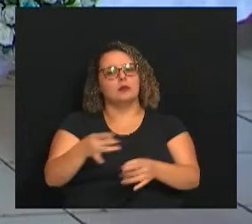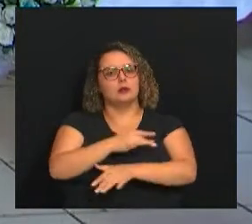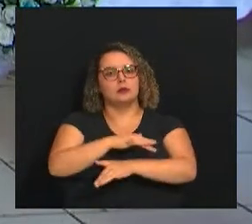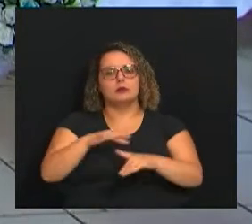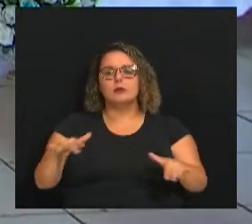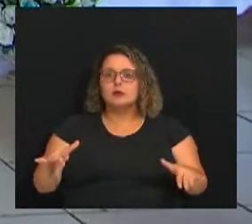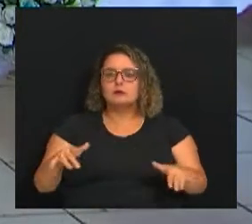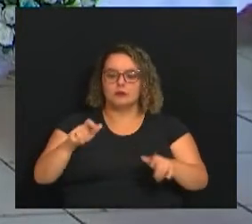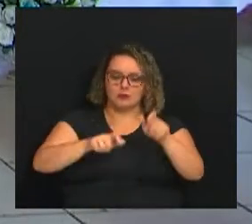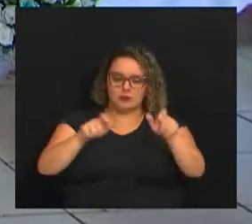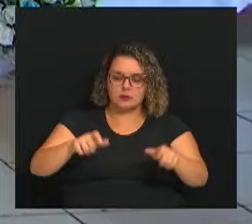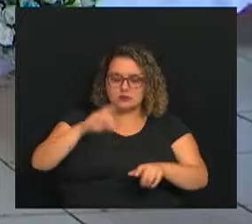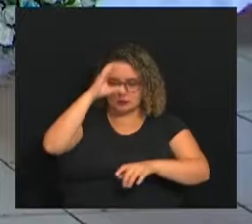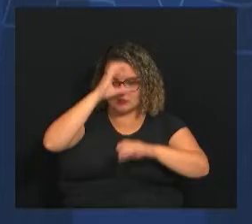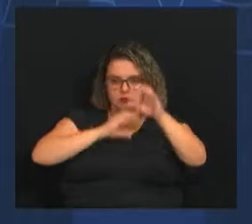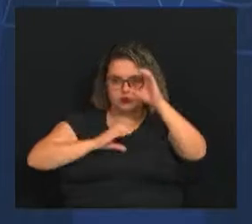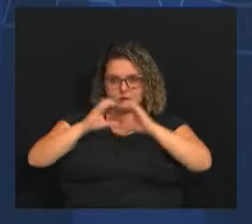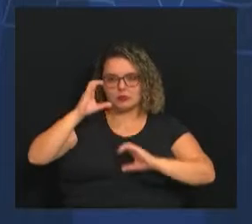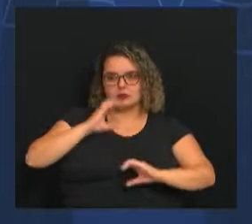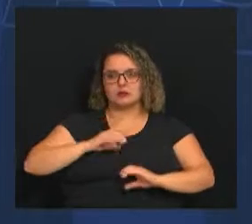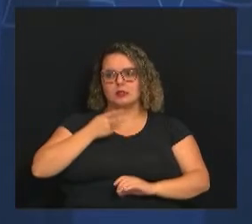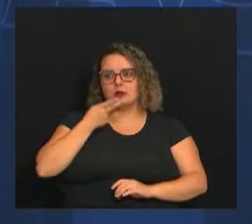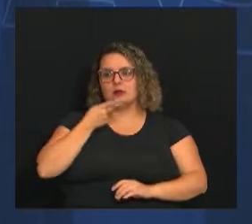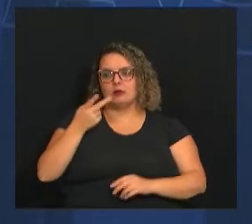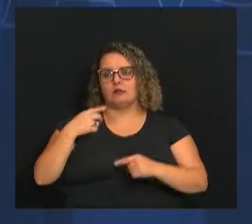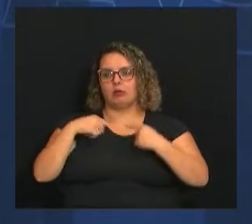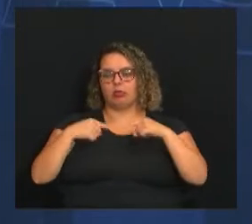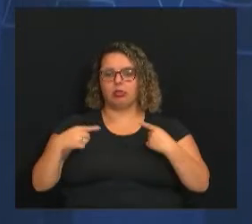aquilo que a população reclama.